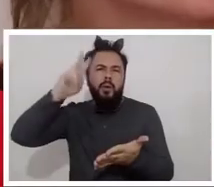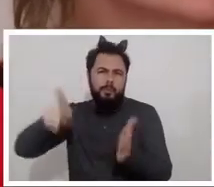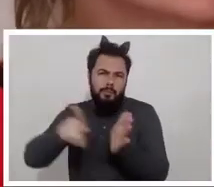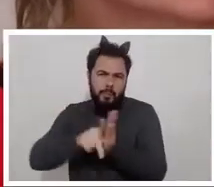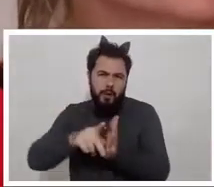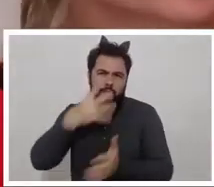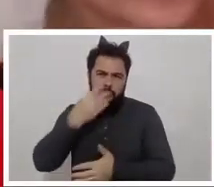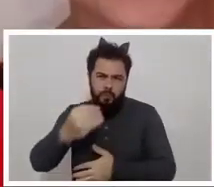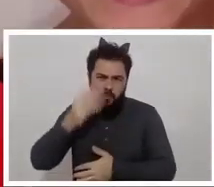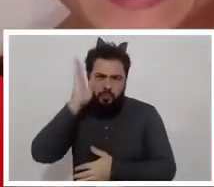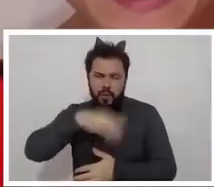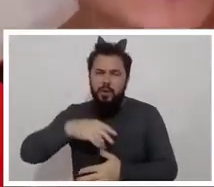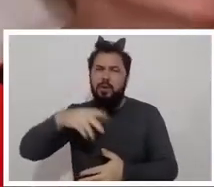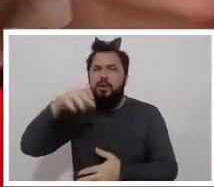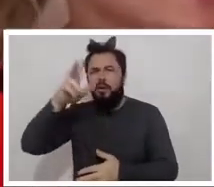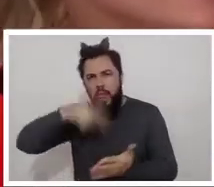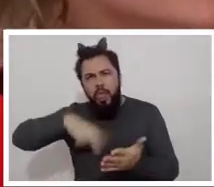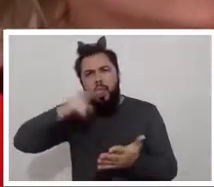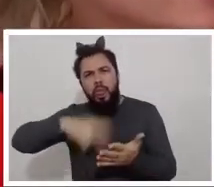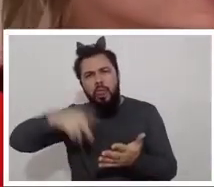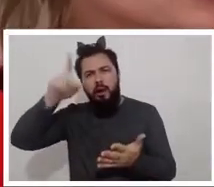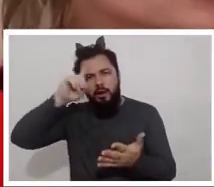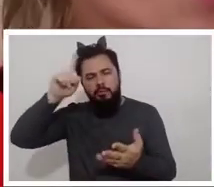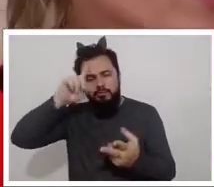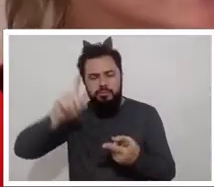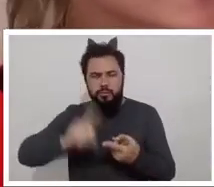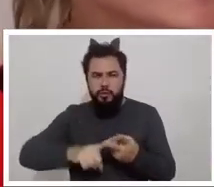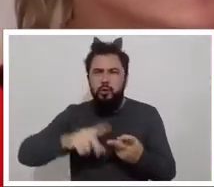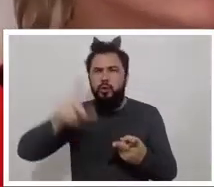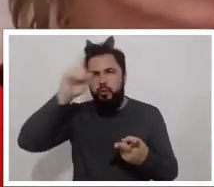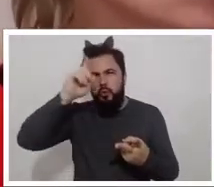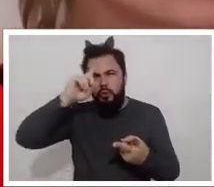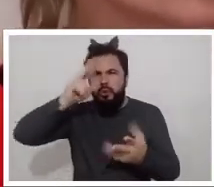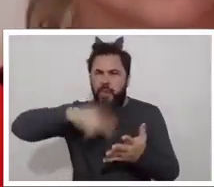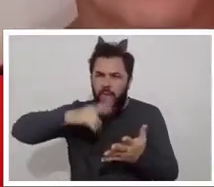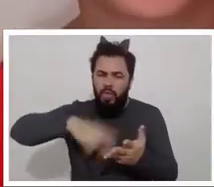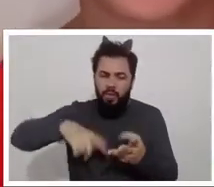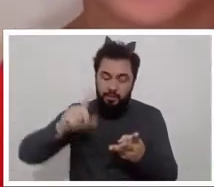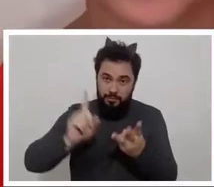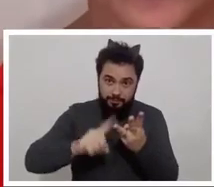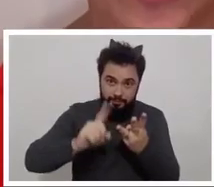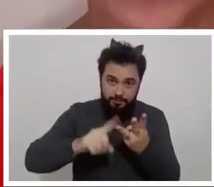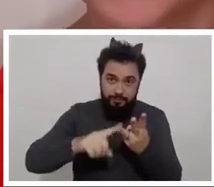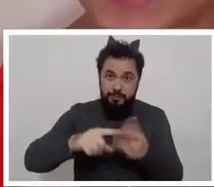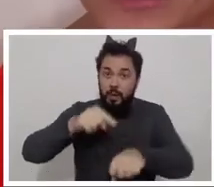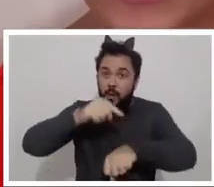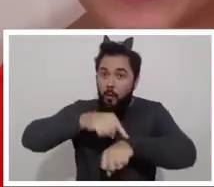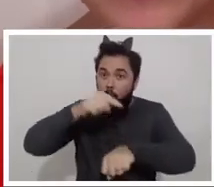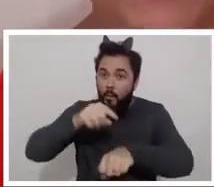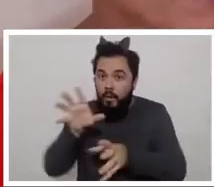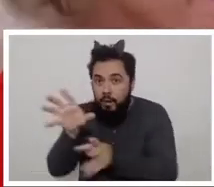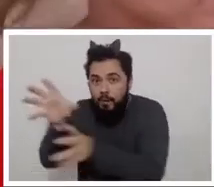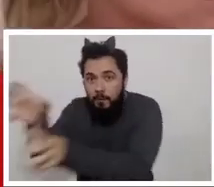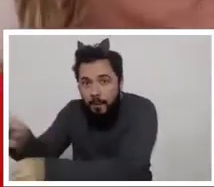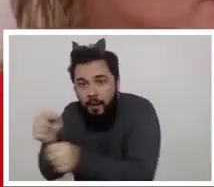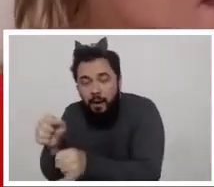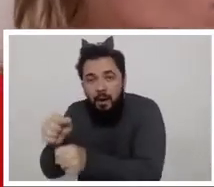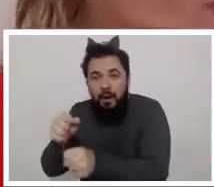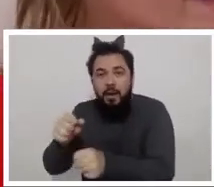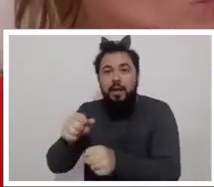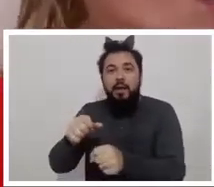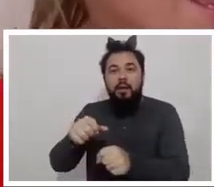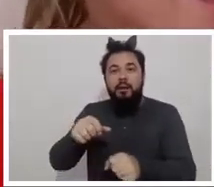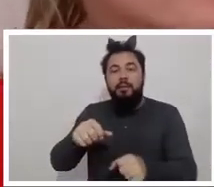todos os dias essa história canção três hora da casca lobo no pote da escola quando ele deu para o